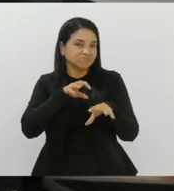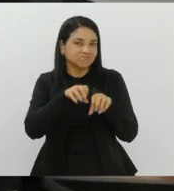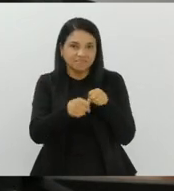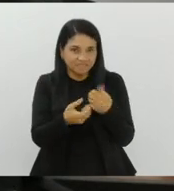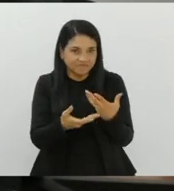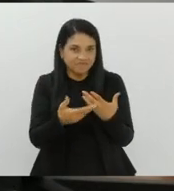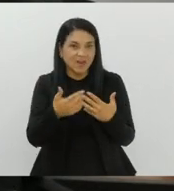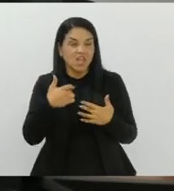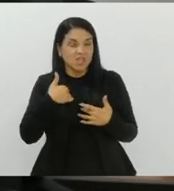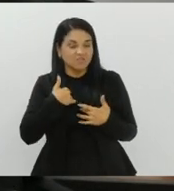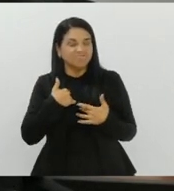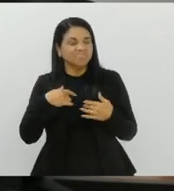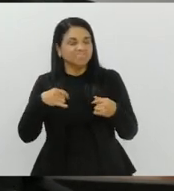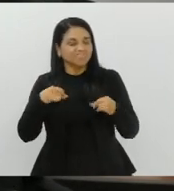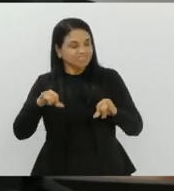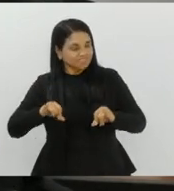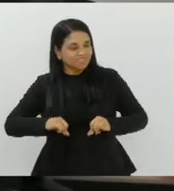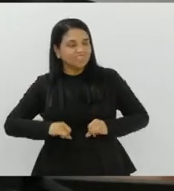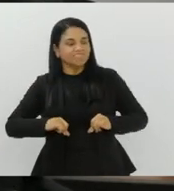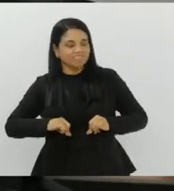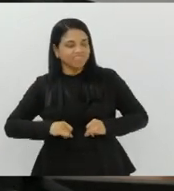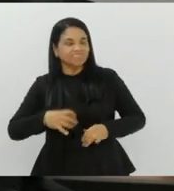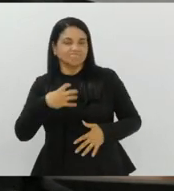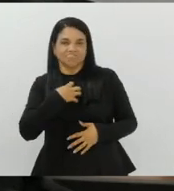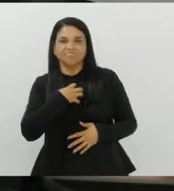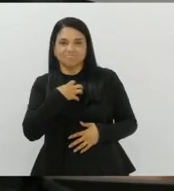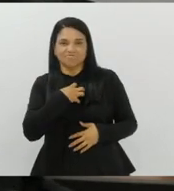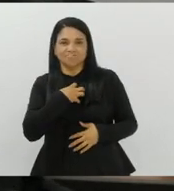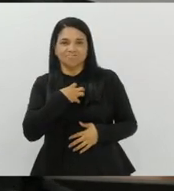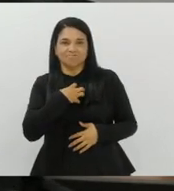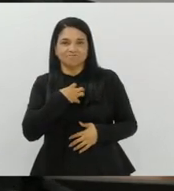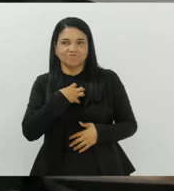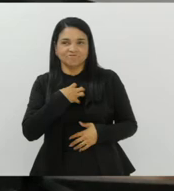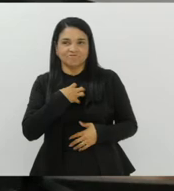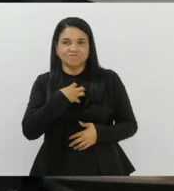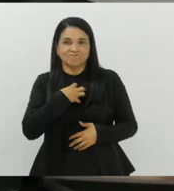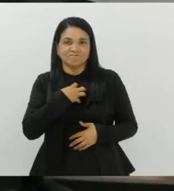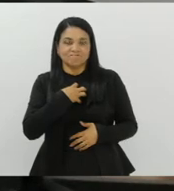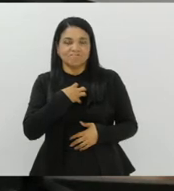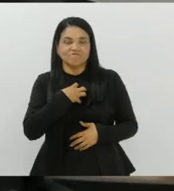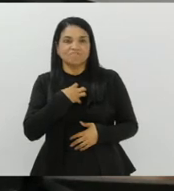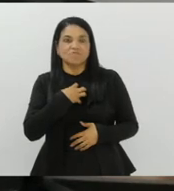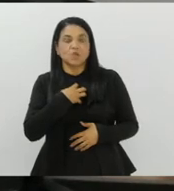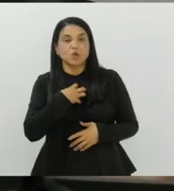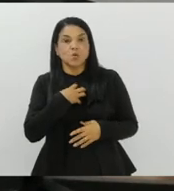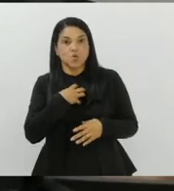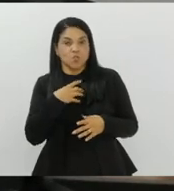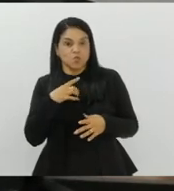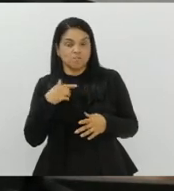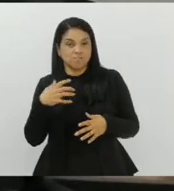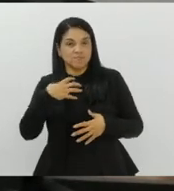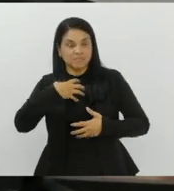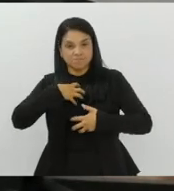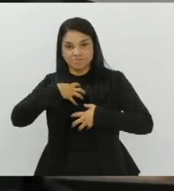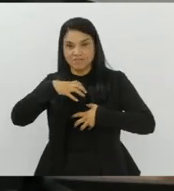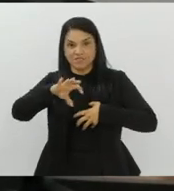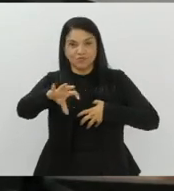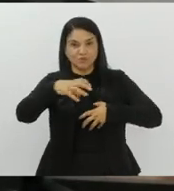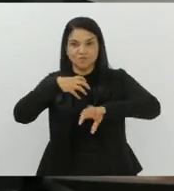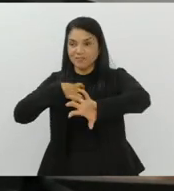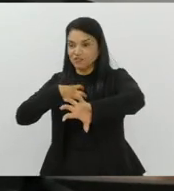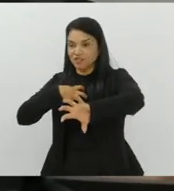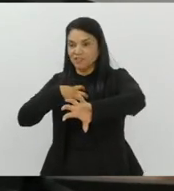me dói imensamente, porque é algo que diz com o coletivo e com